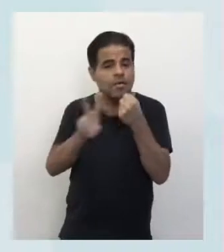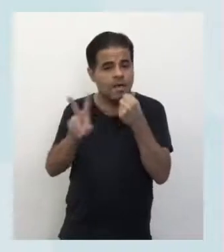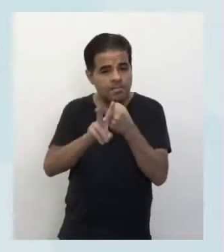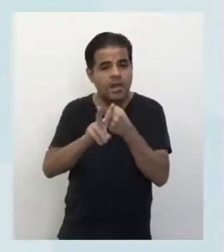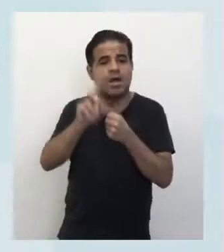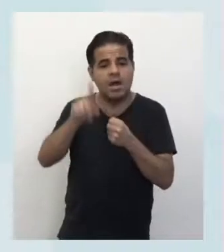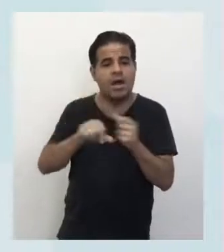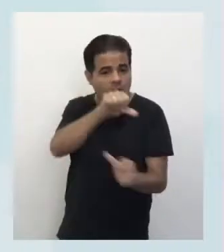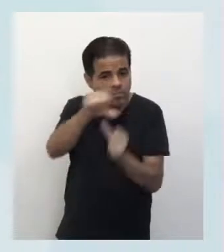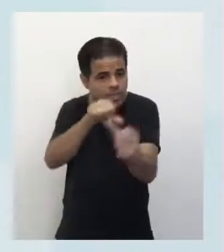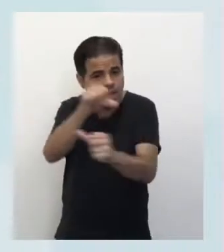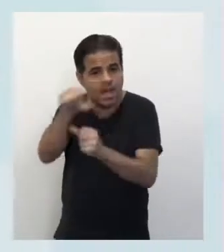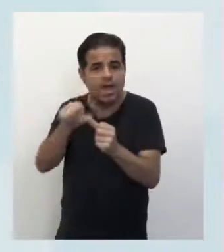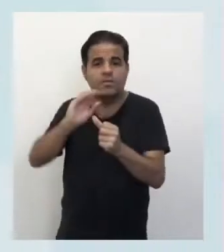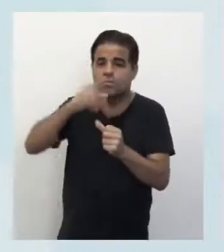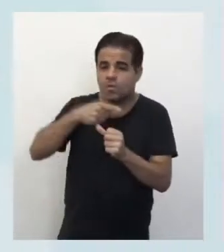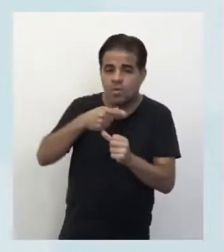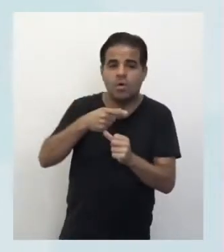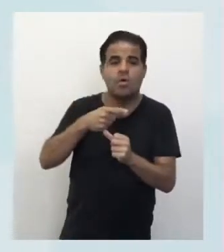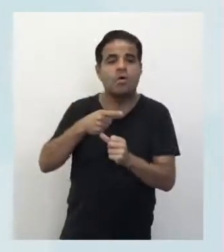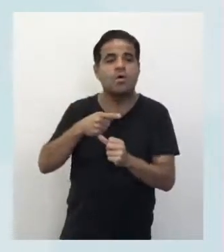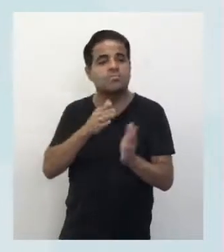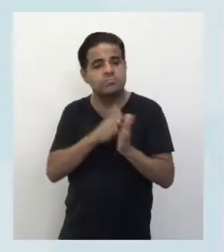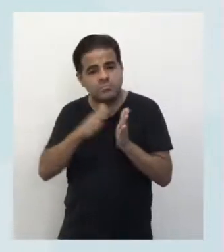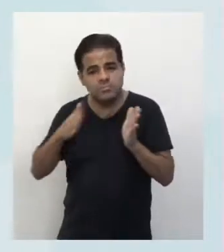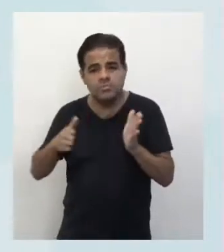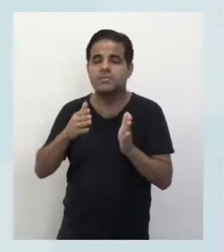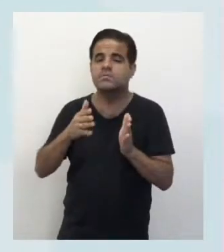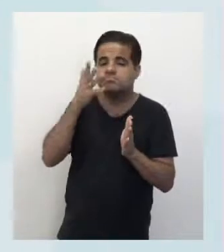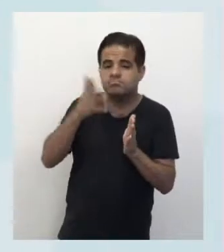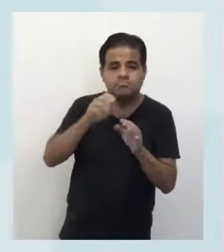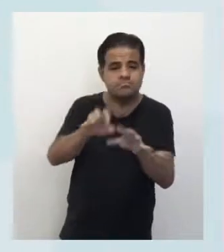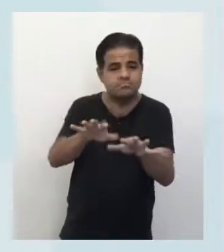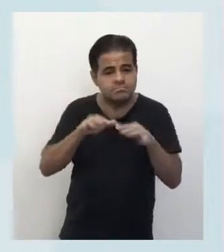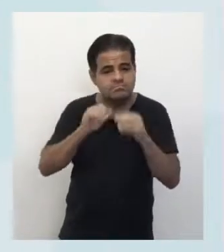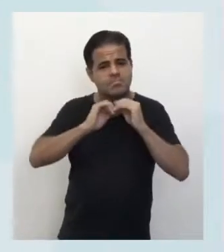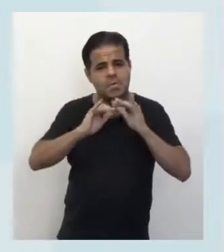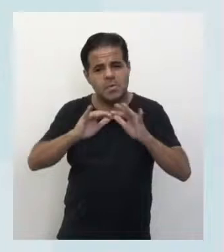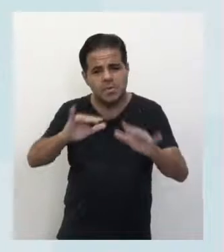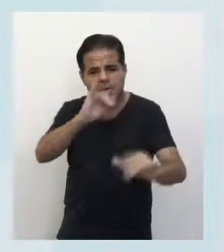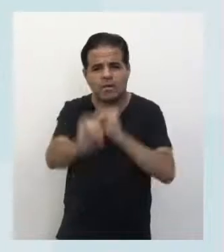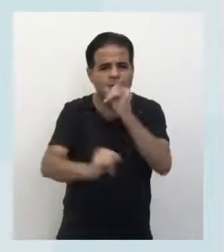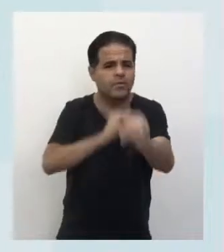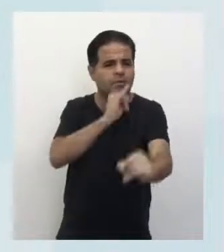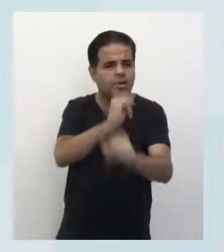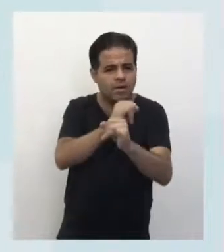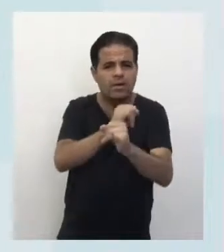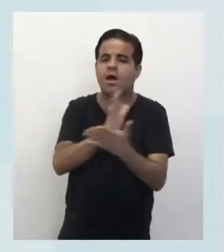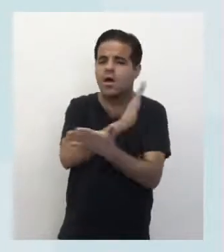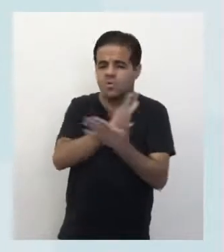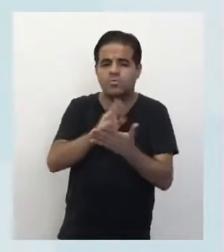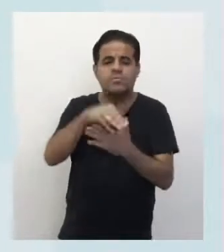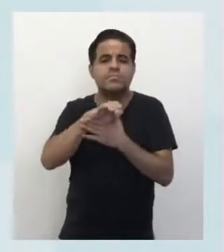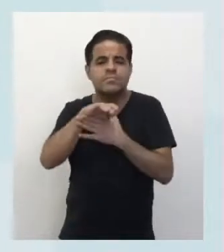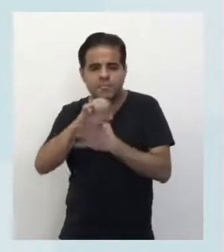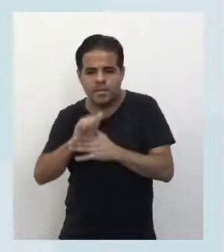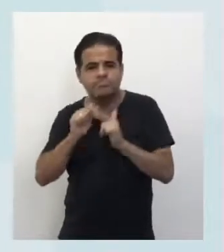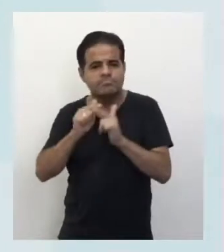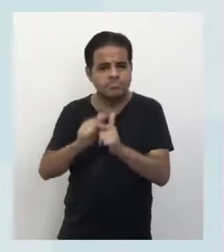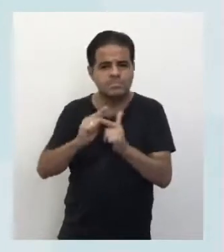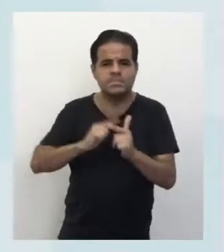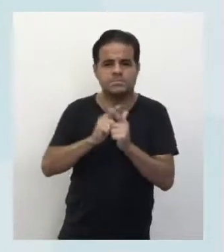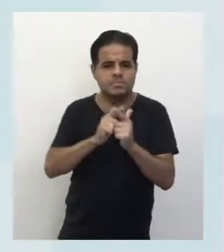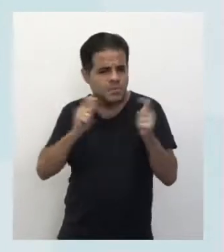é alterado ou remixado pela audiência e se espalha pela internet. Alguns memes têm um alcance